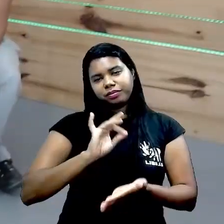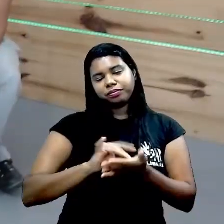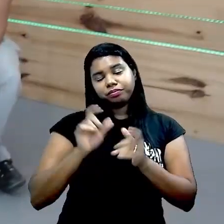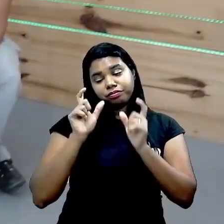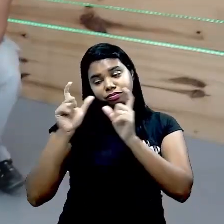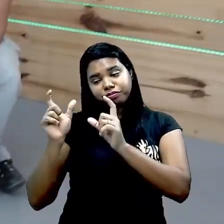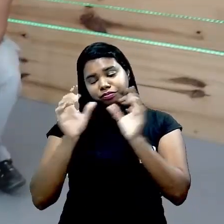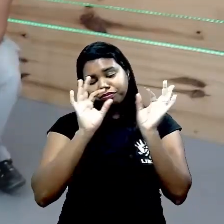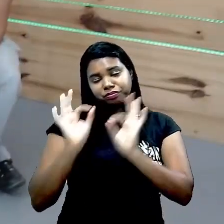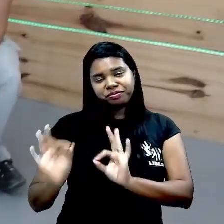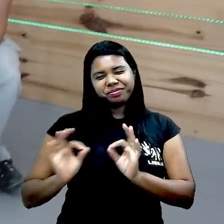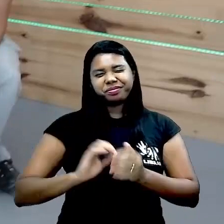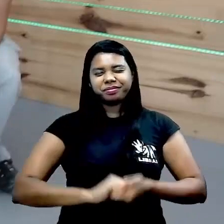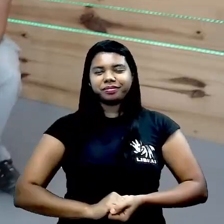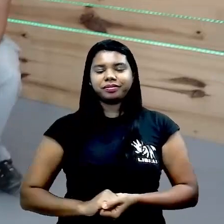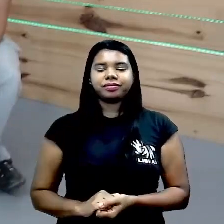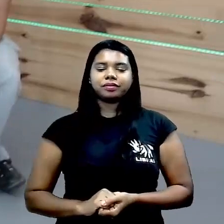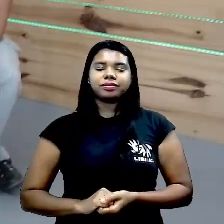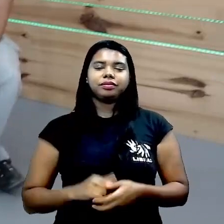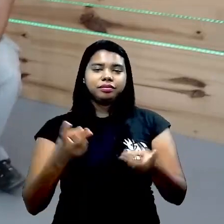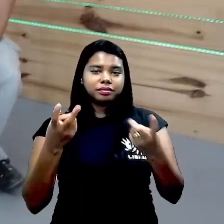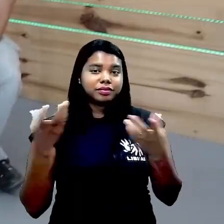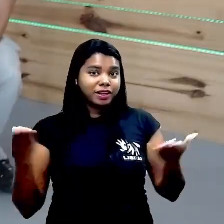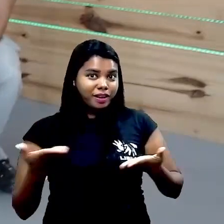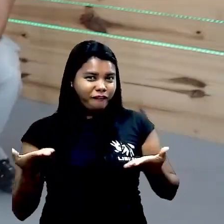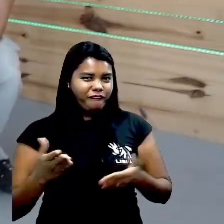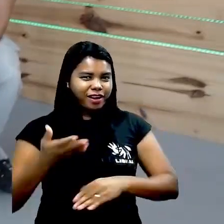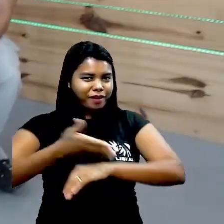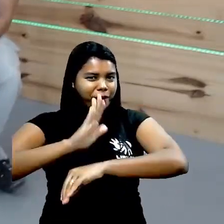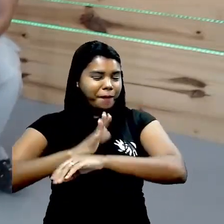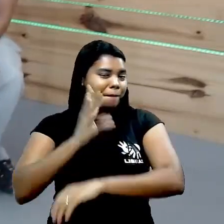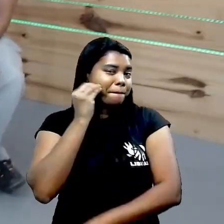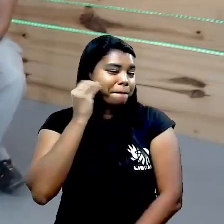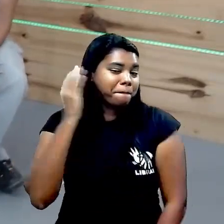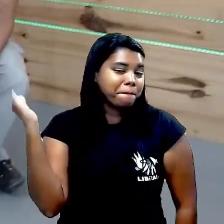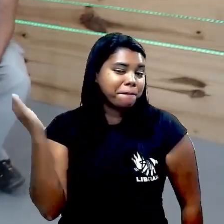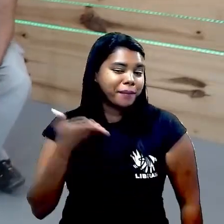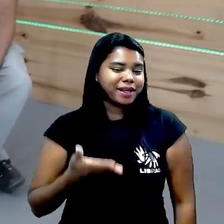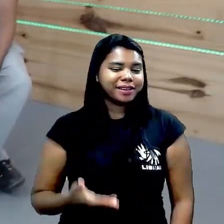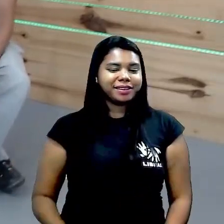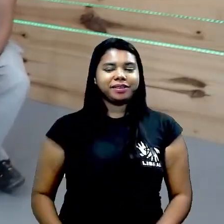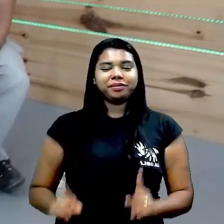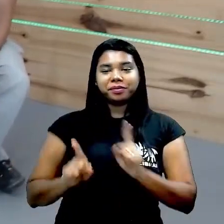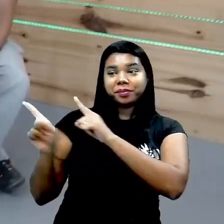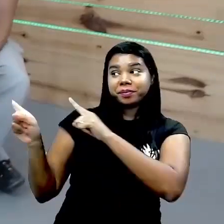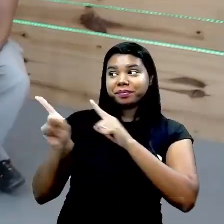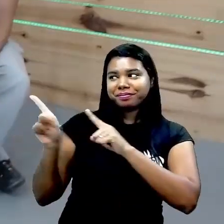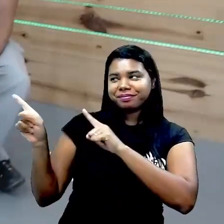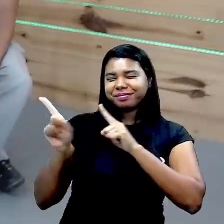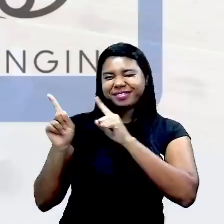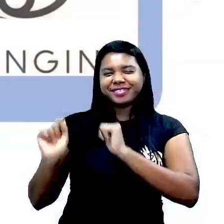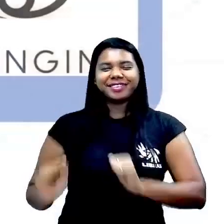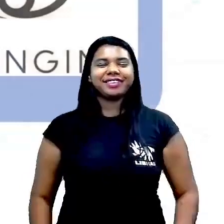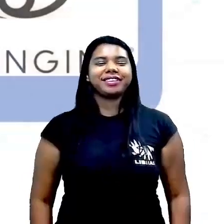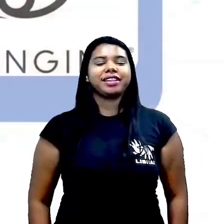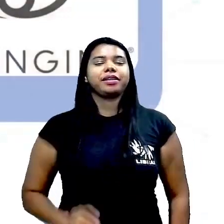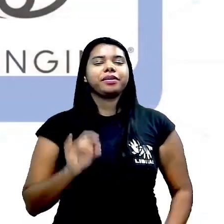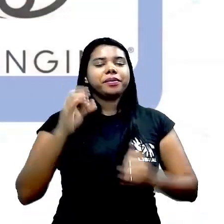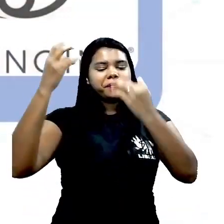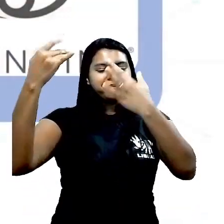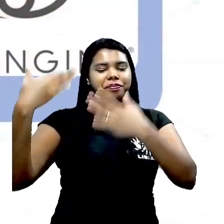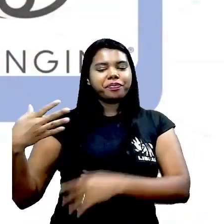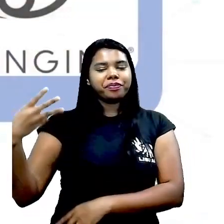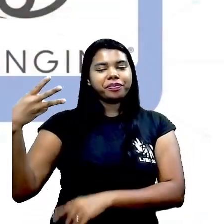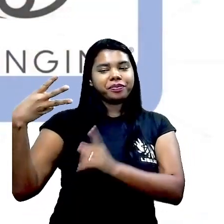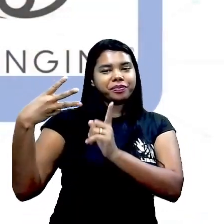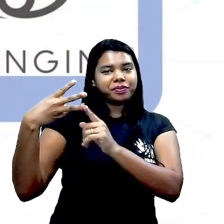interessante. E aí? Vamos fazer agora? Bom, vamos ver ali agora. Só para a gente falar sobre essas três,